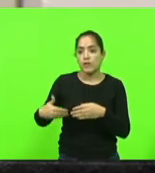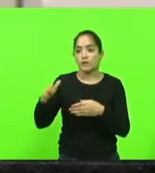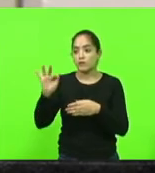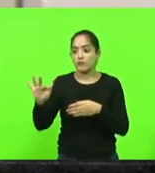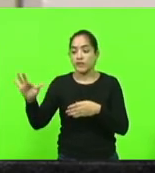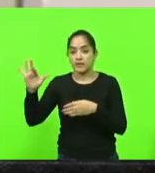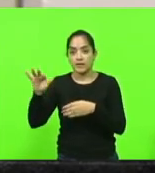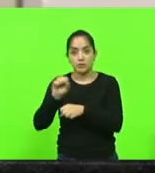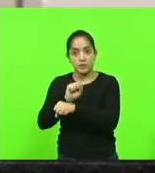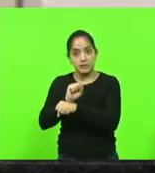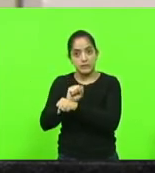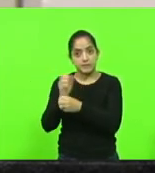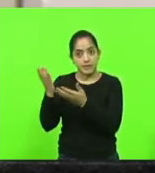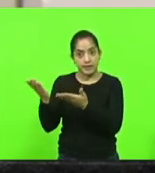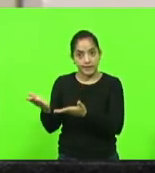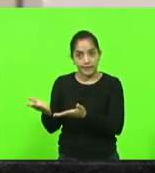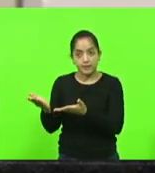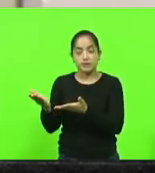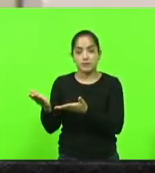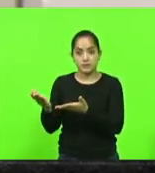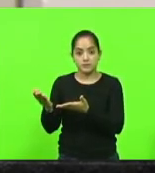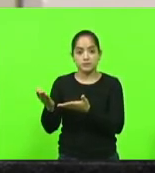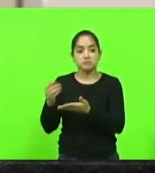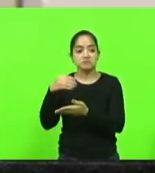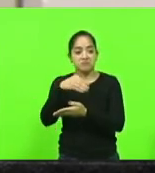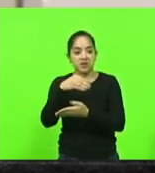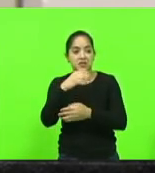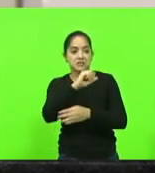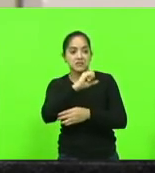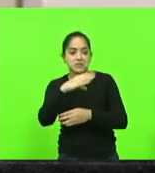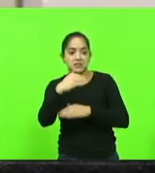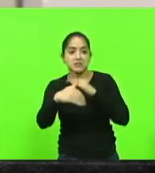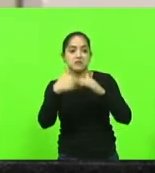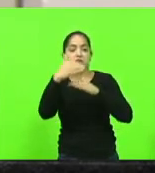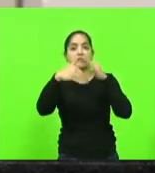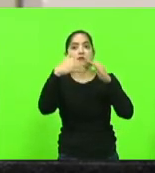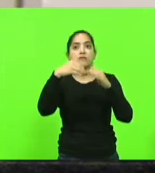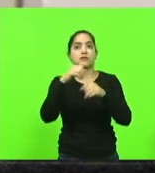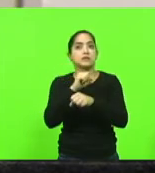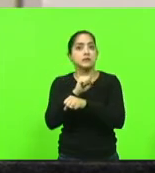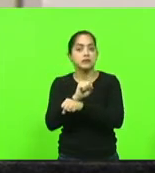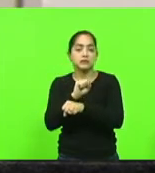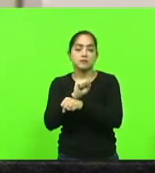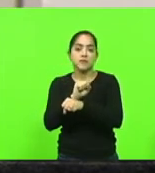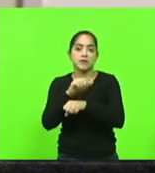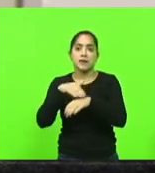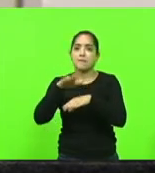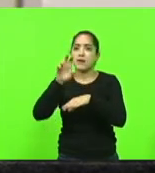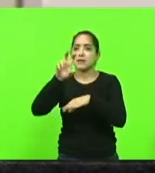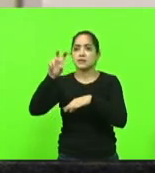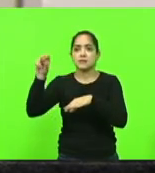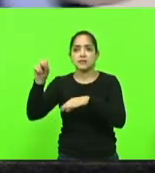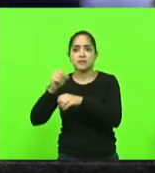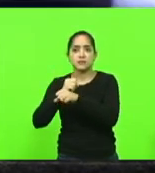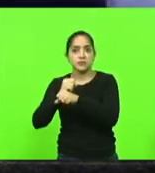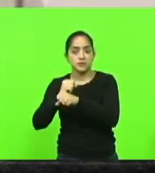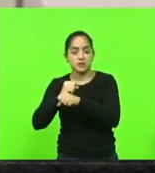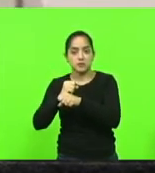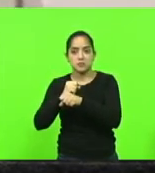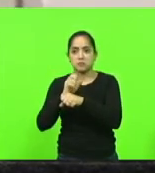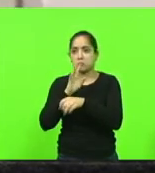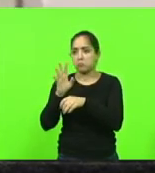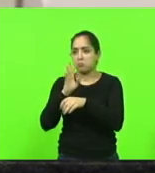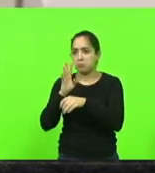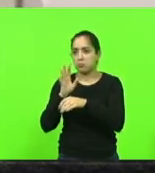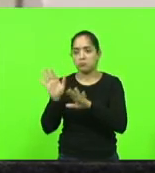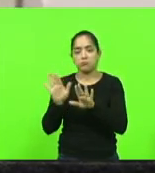fazer Santa Catarina se desenvolver, a gente vai ter que esperar mais 500 anos. E não é uma crítica, não é uma